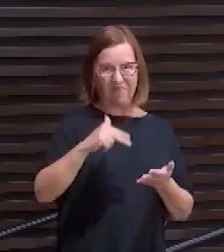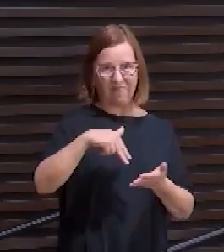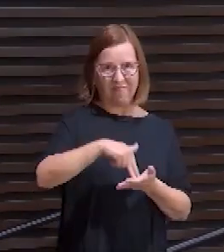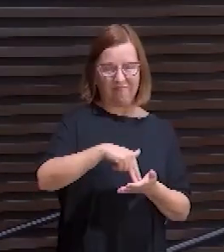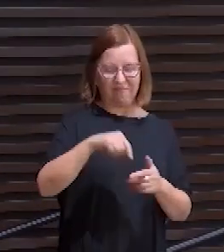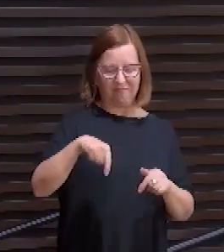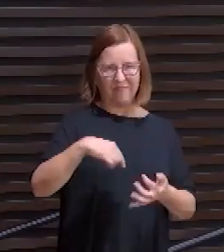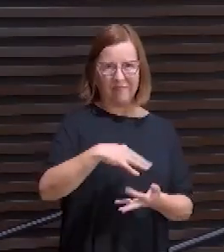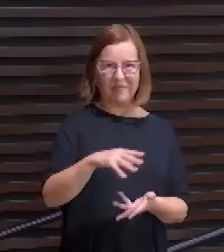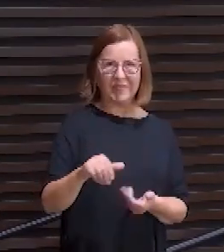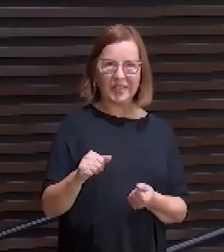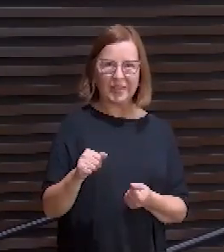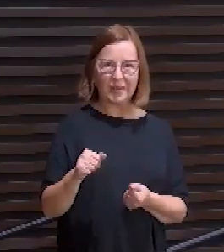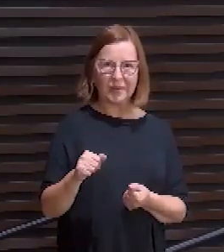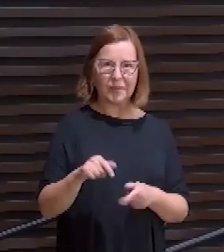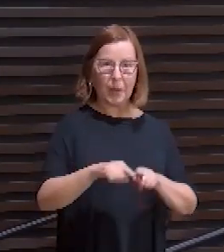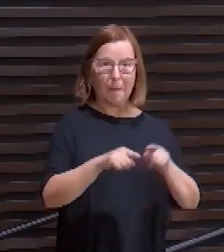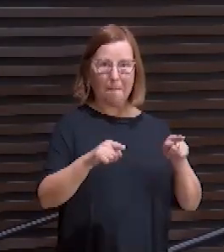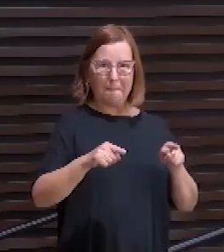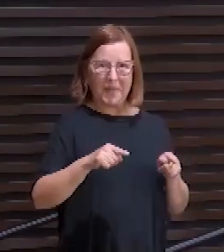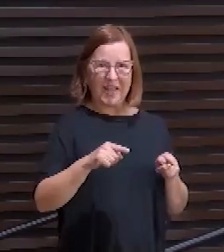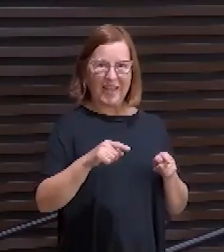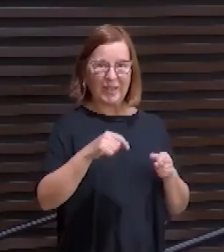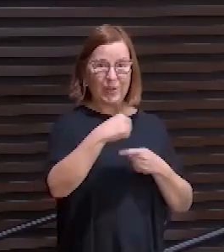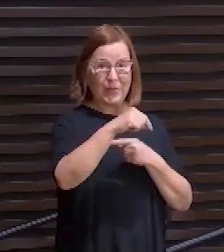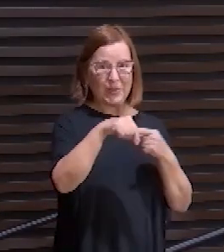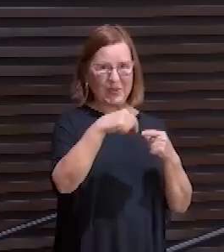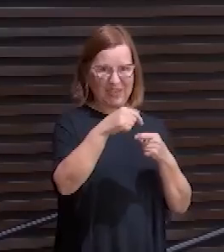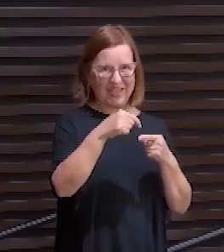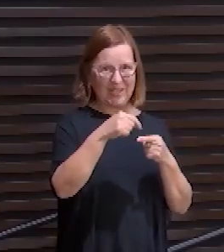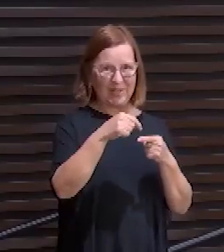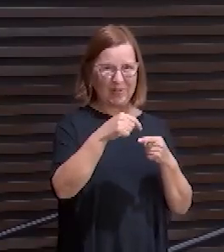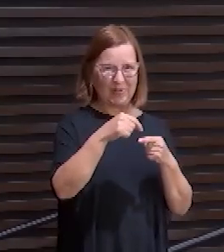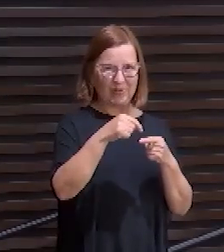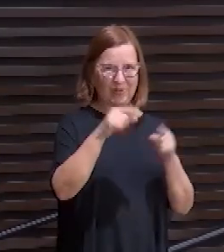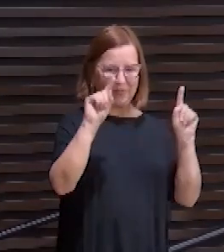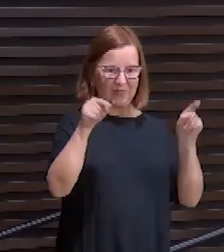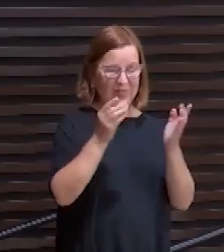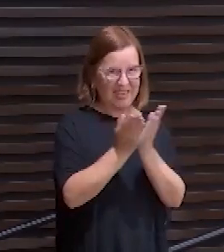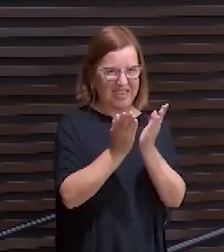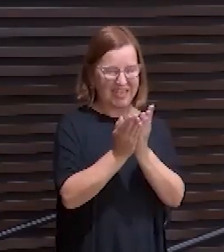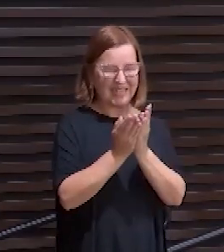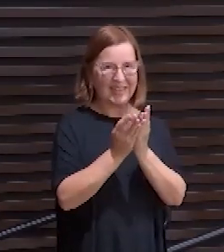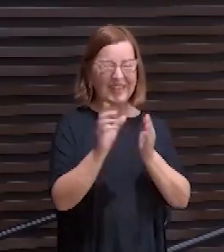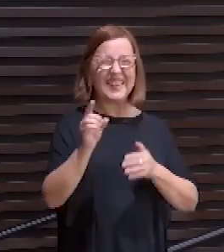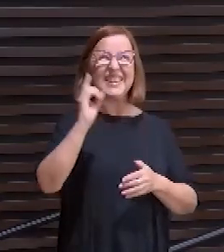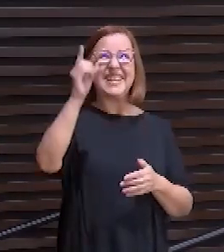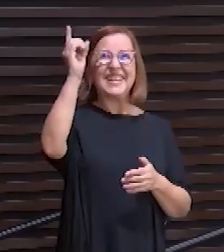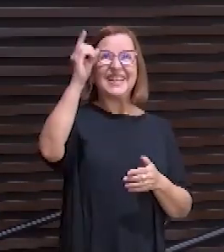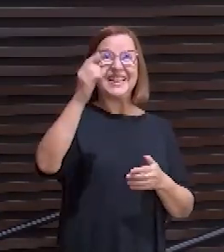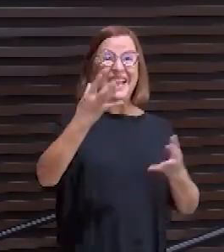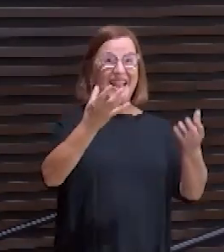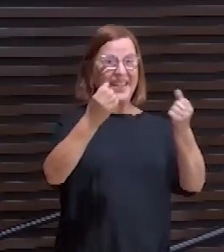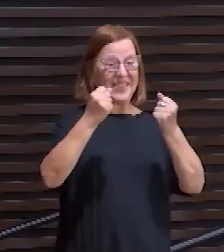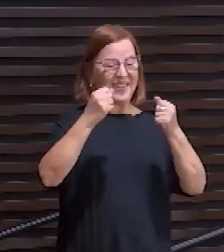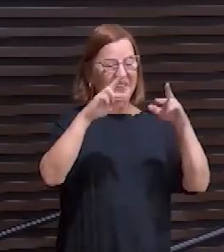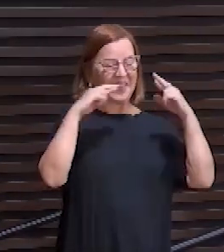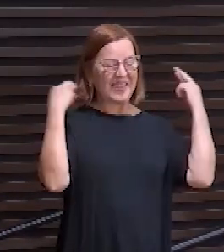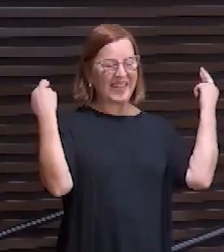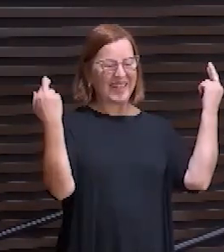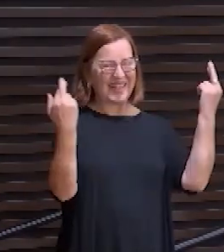da terra. Mas os santos do Altíssimo receberão o reino e